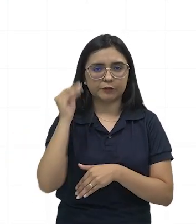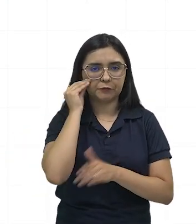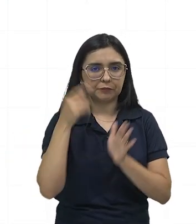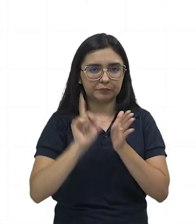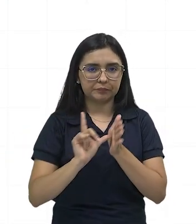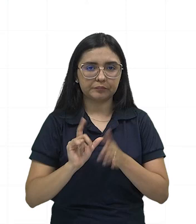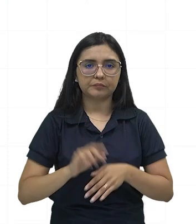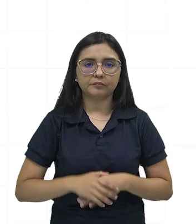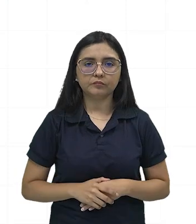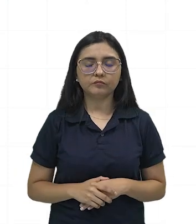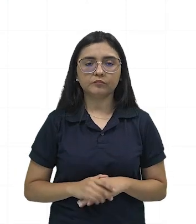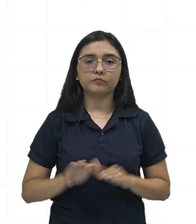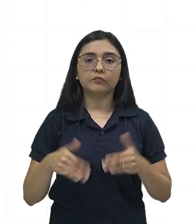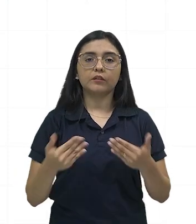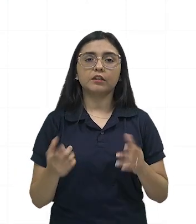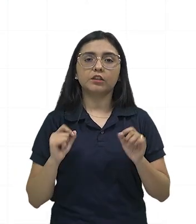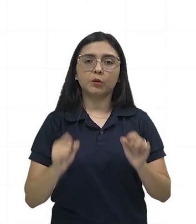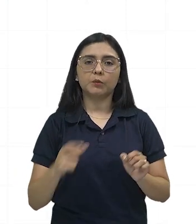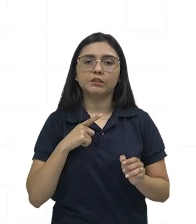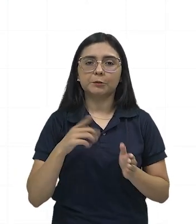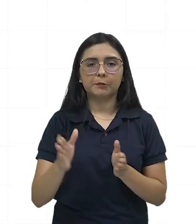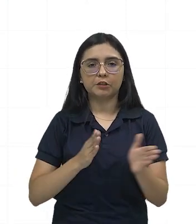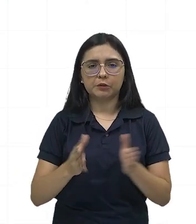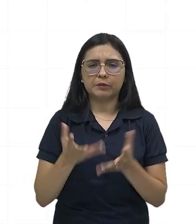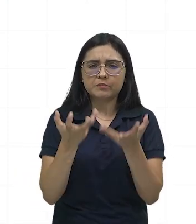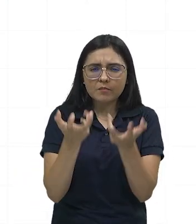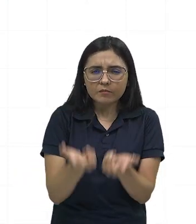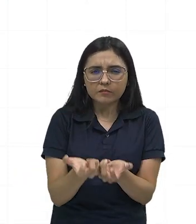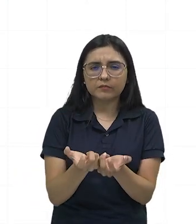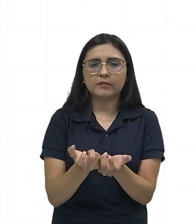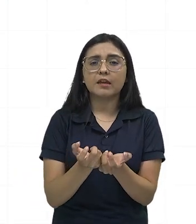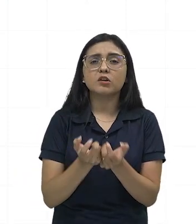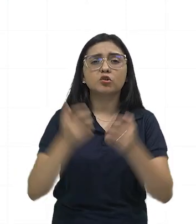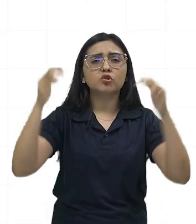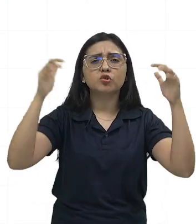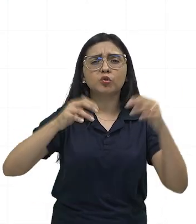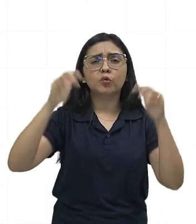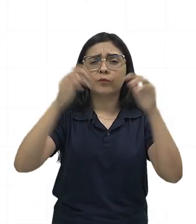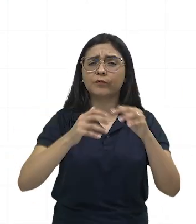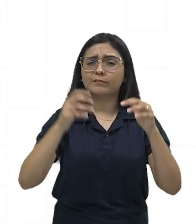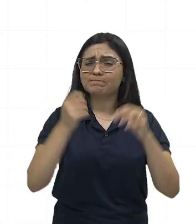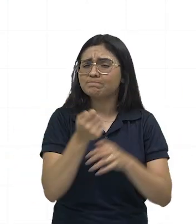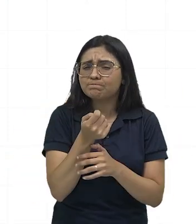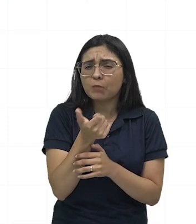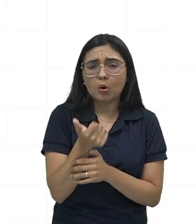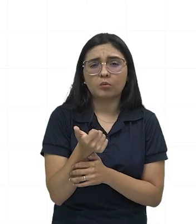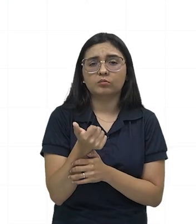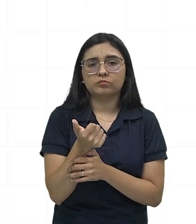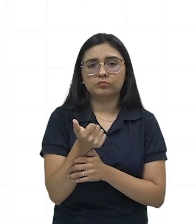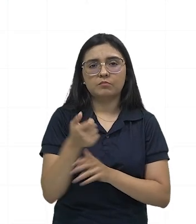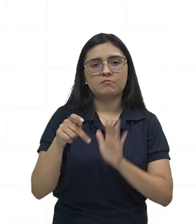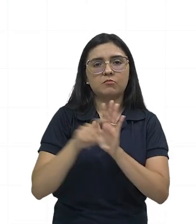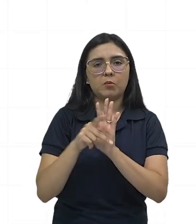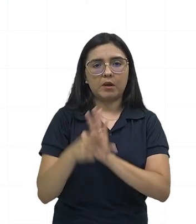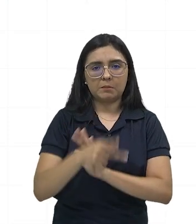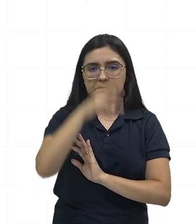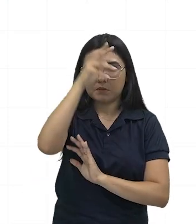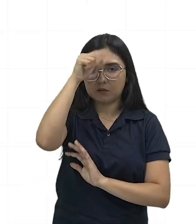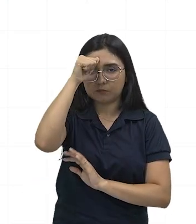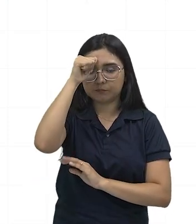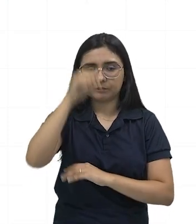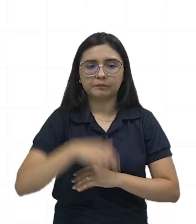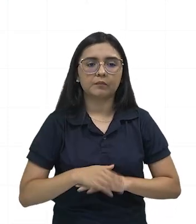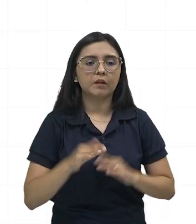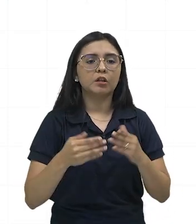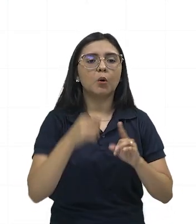cartela. Então, esse período de seca é quando a gente tem menos chuvas na nossa região. Os